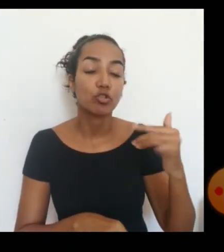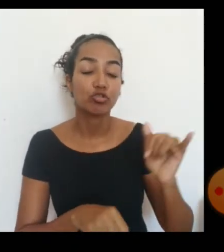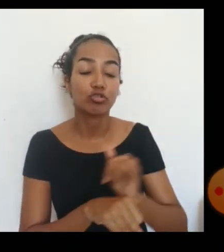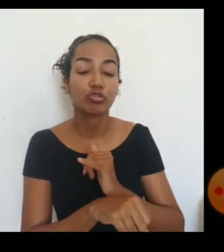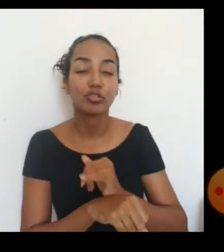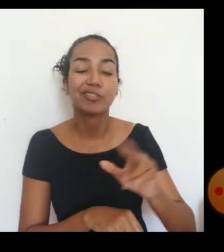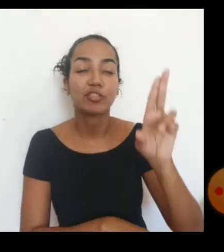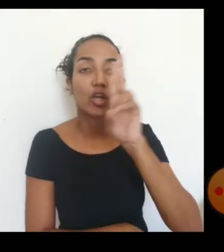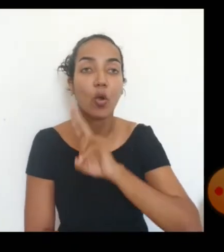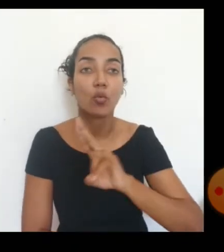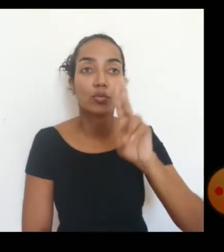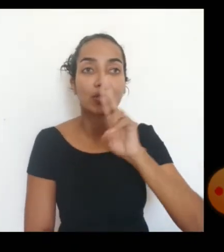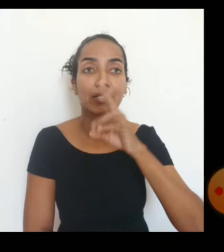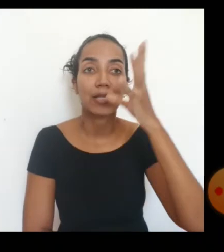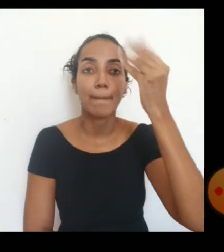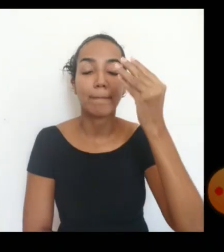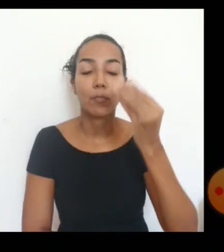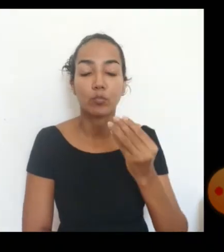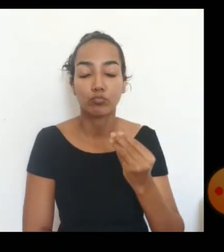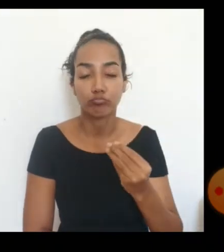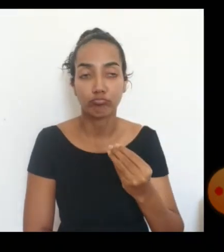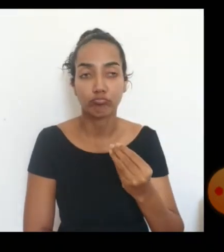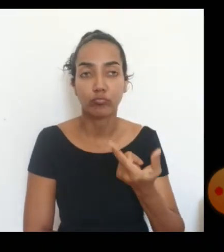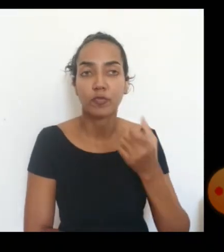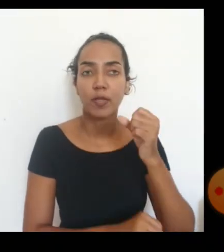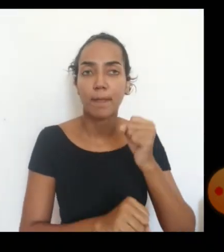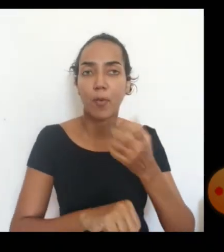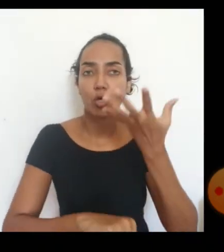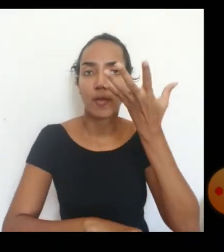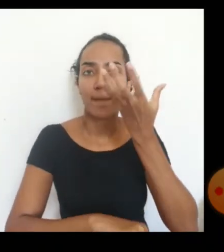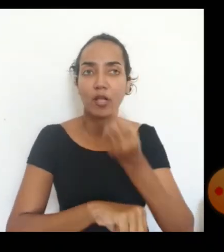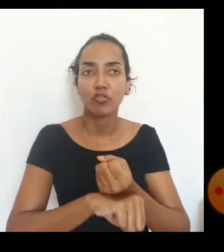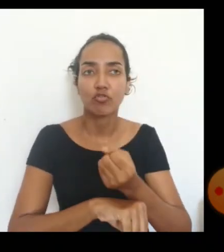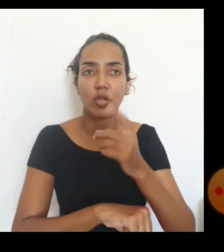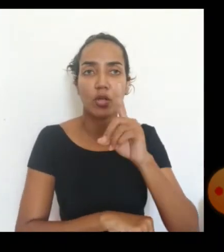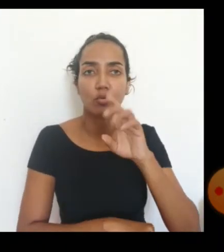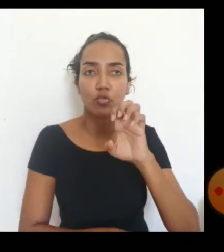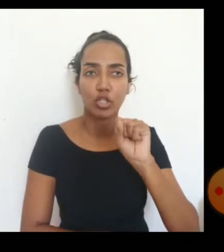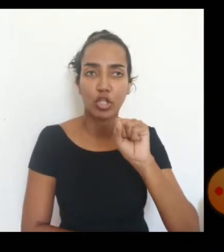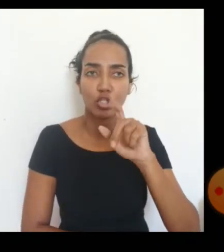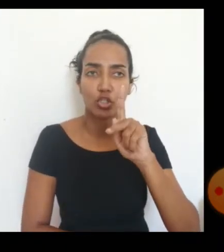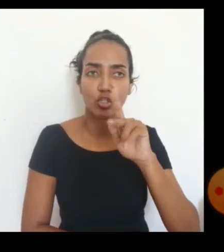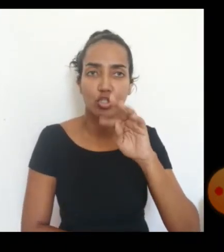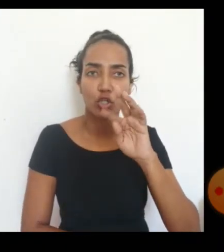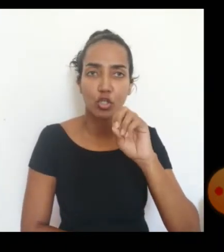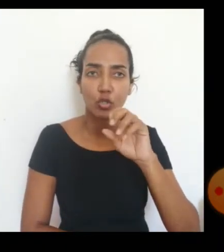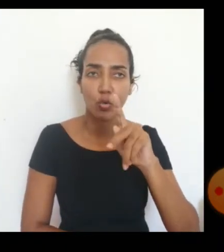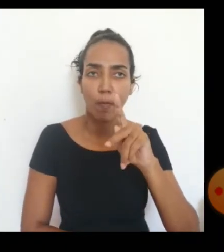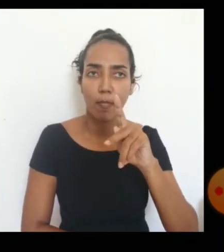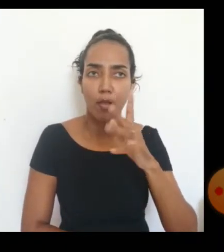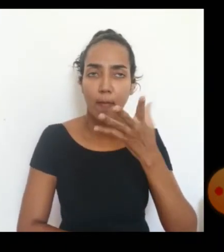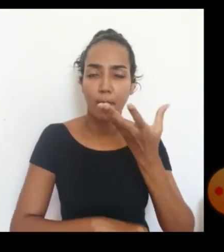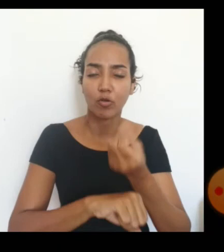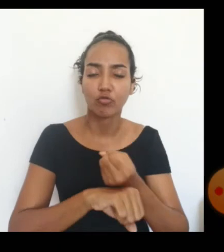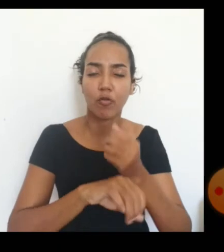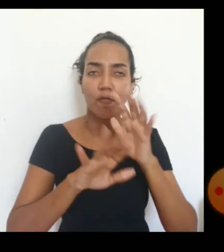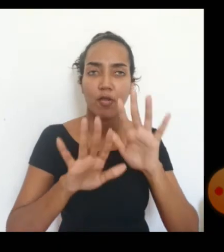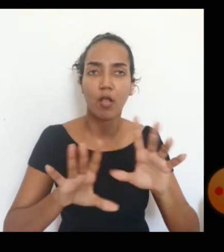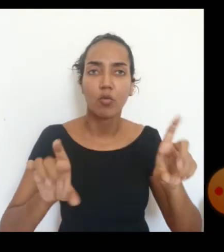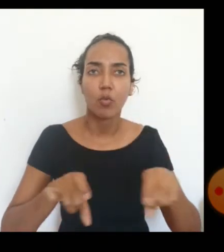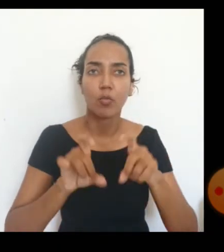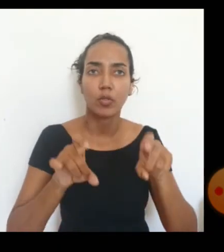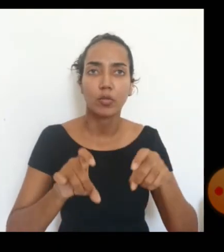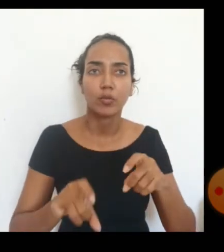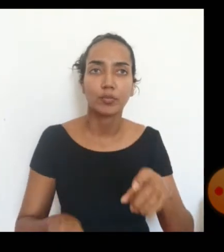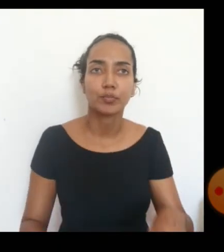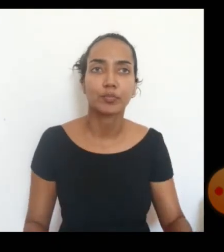o Astar. Ela tem uma versão que é gratuita para estudantes.